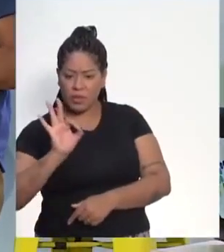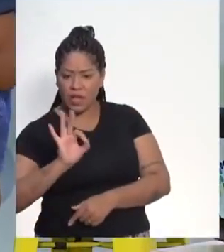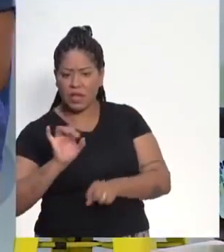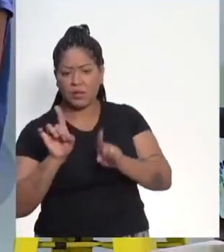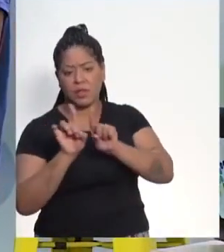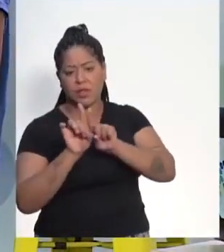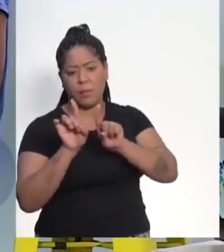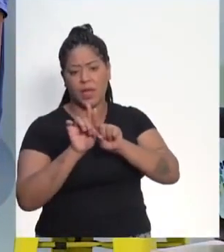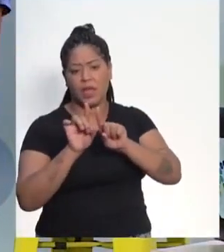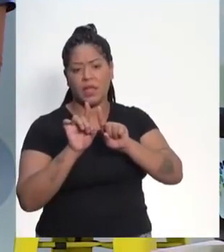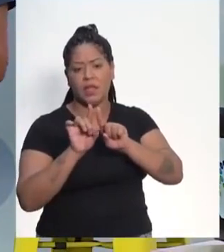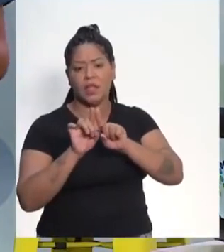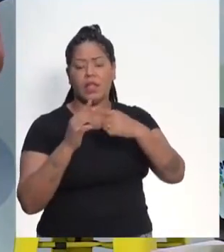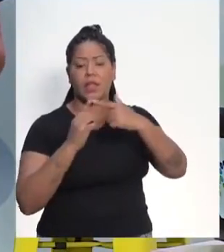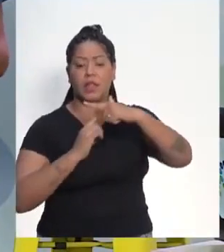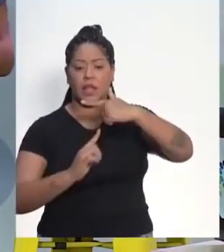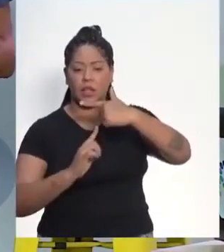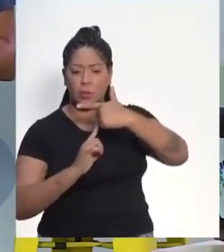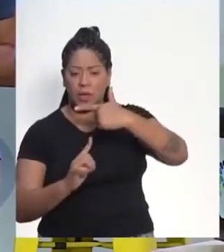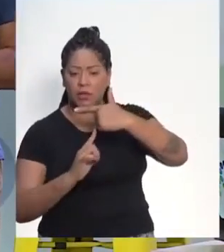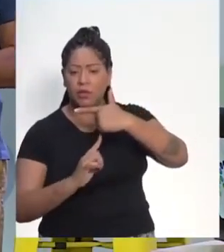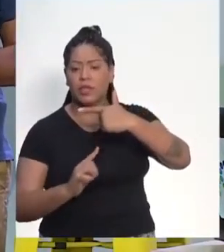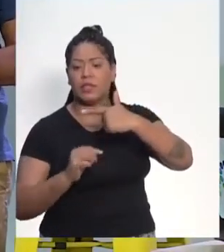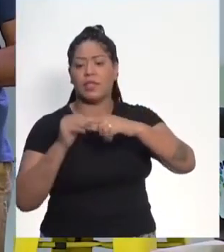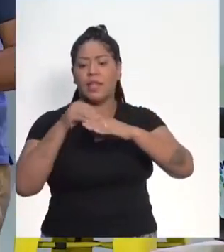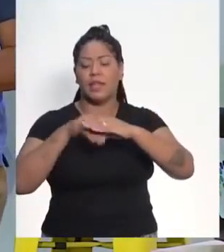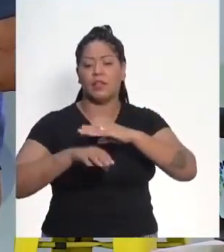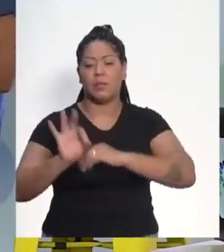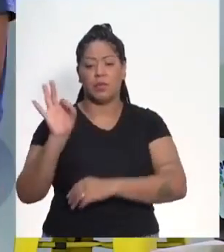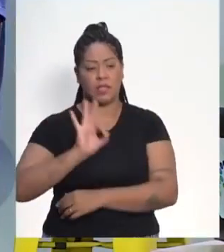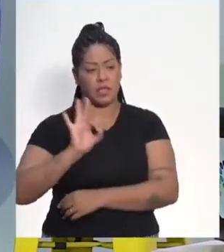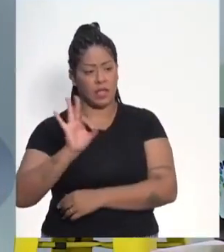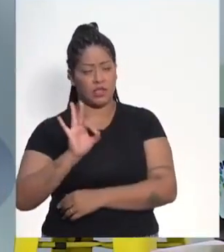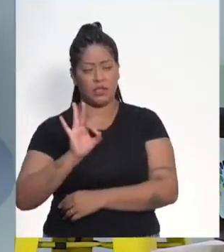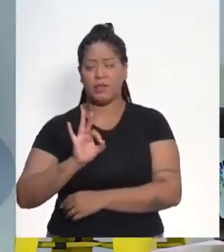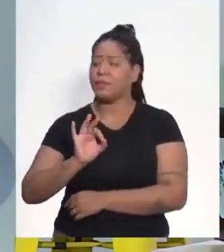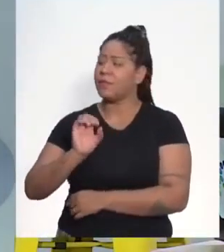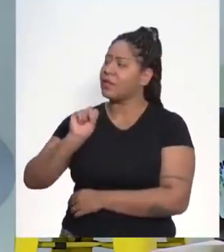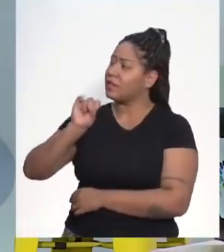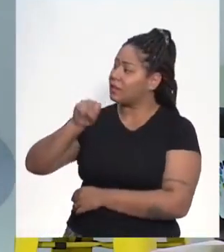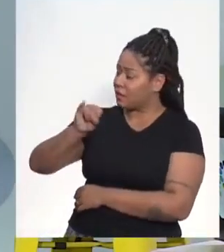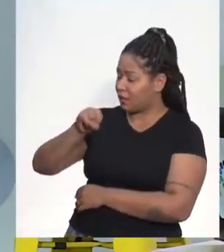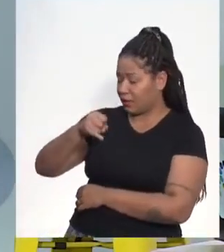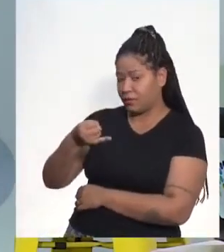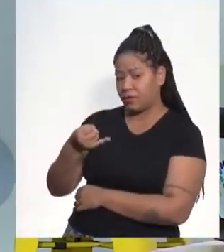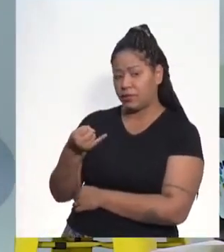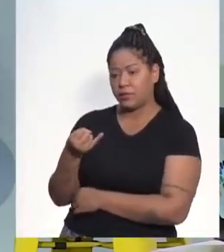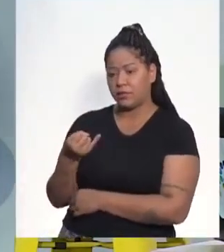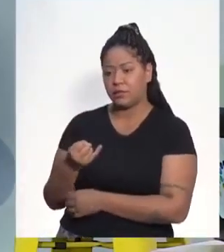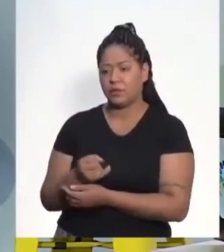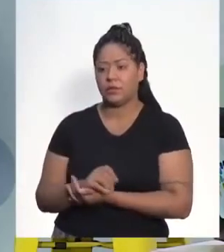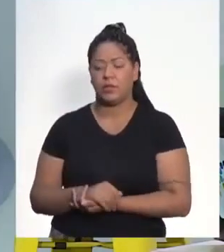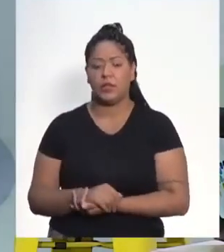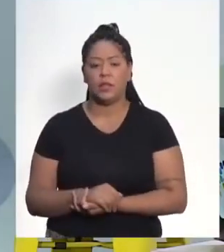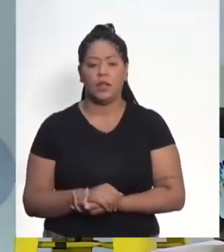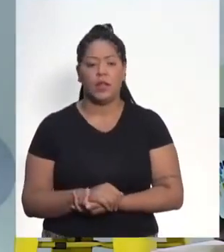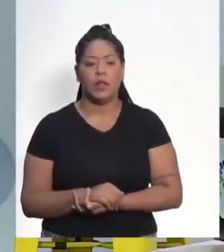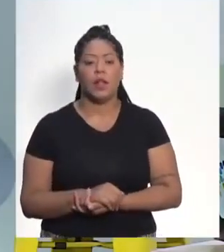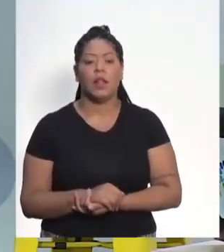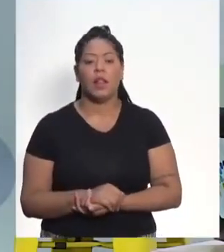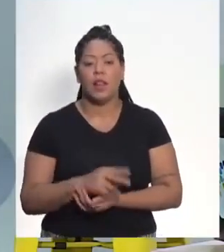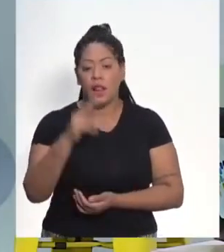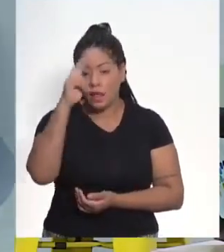numerador e denominador, tá? Com a ideia de porcentagem? Sim, naturalmente. Só que aí a gente precisa pensar nela como o quê? Como um